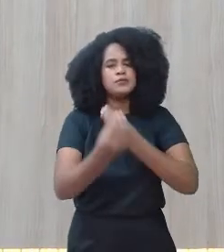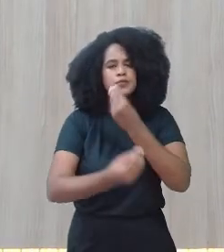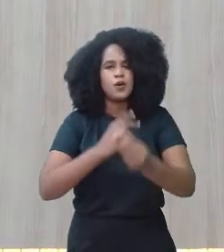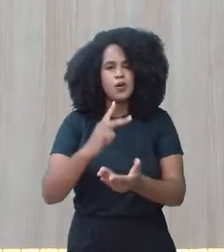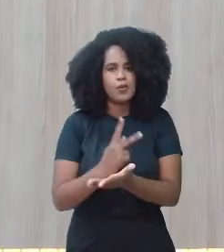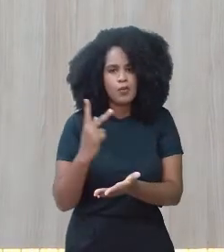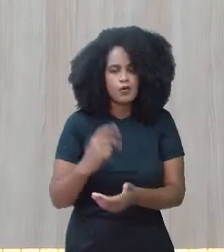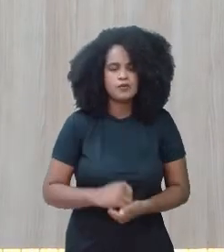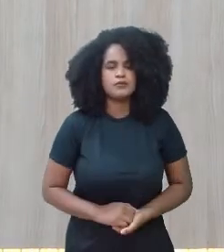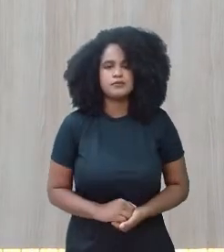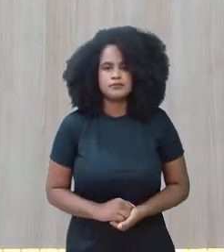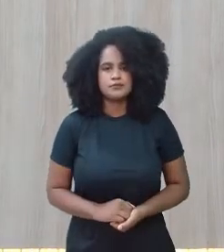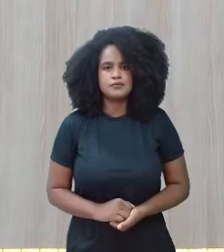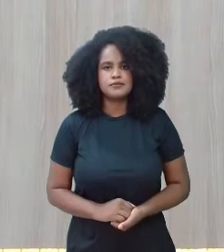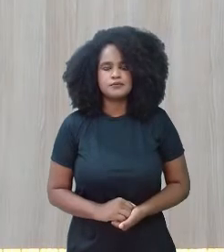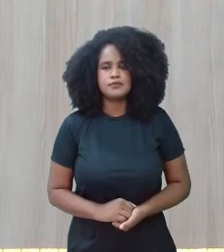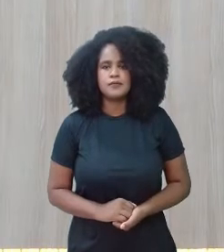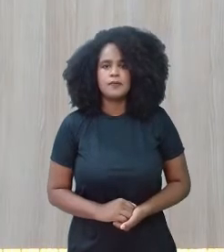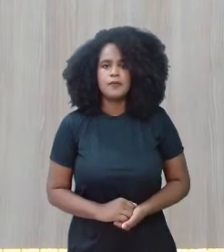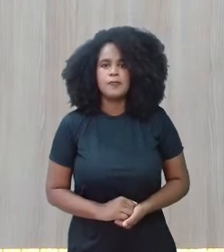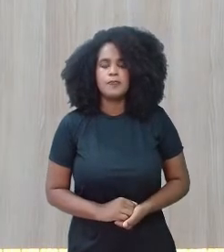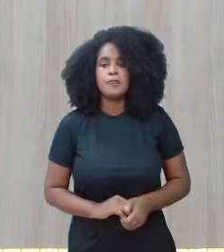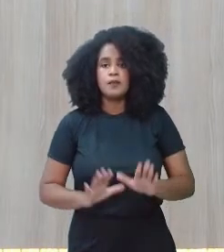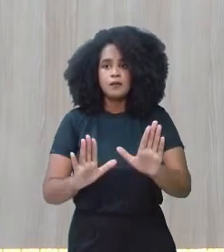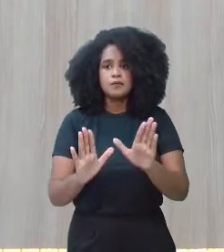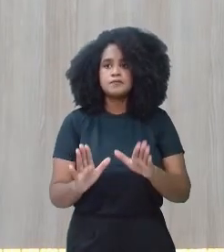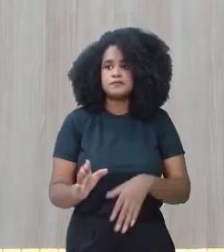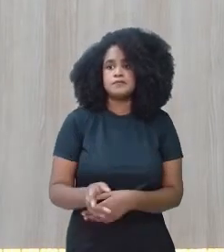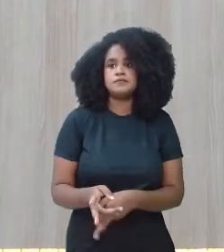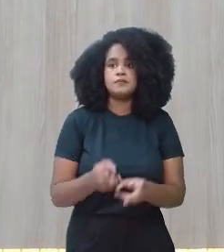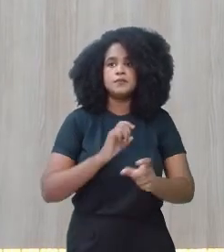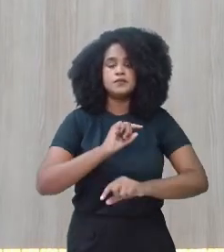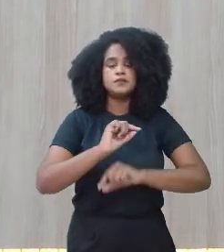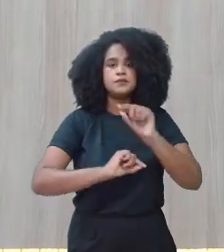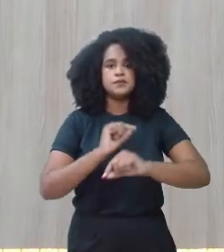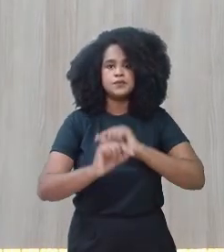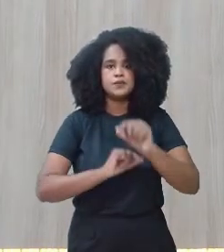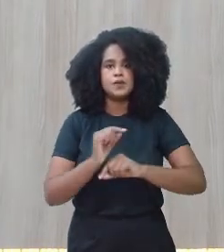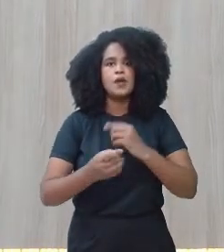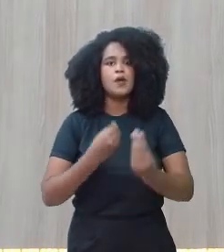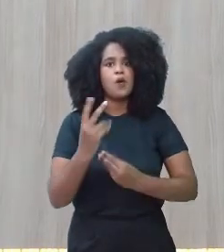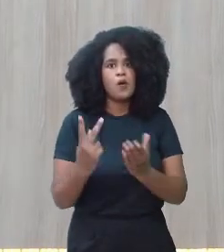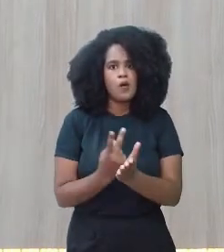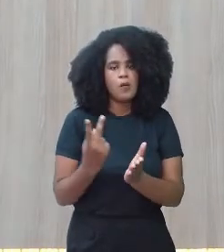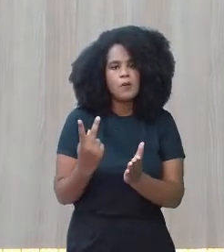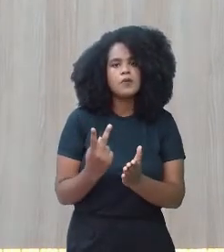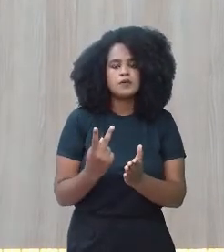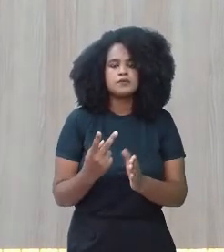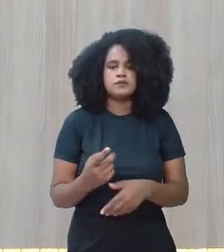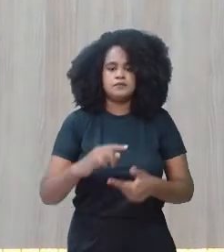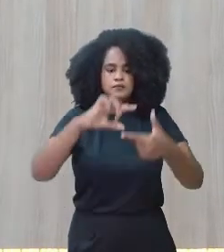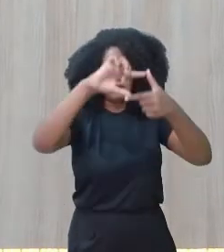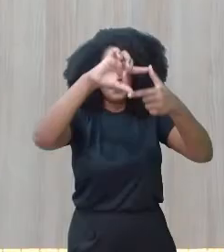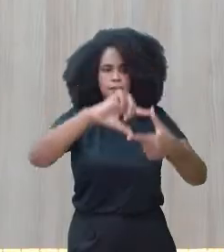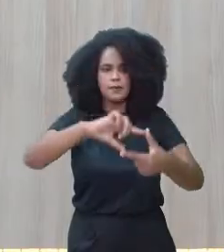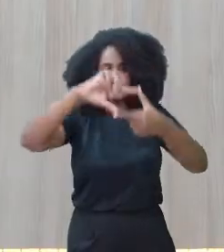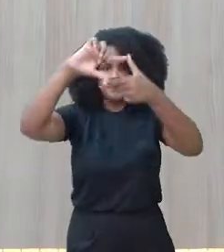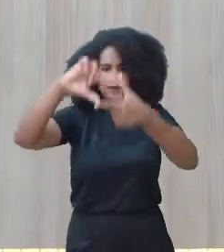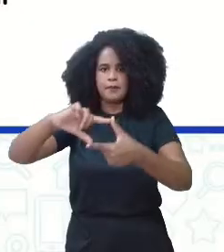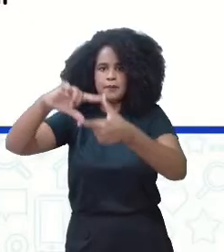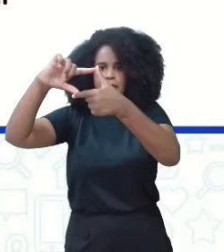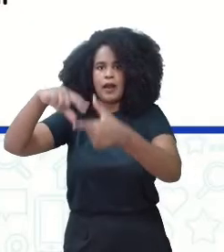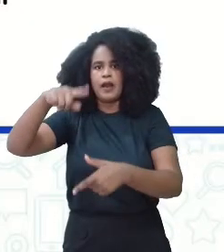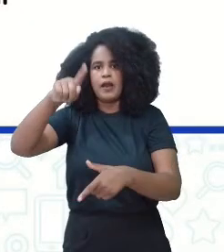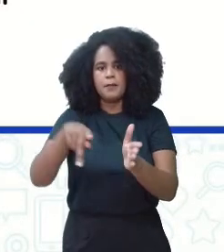relação crescendo, né? Mas, de início, é interessante a gente perceber o comportamento disso, tá? Uma malha quadriculada é uma